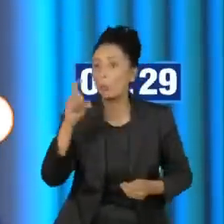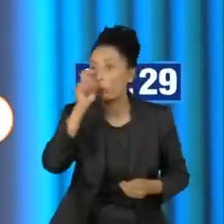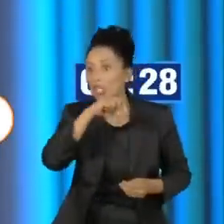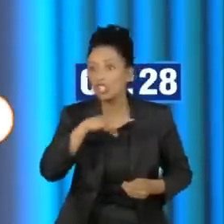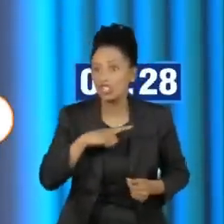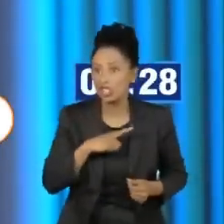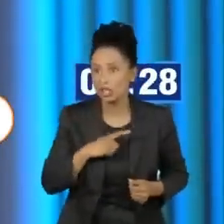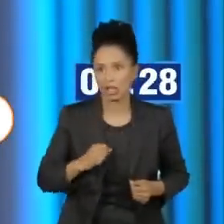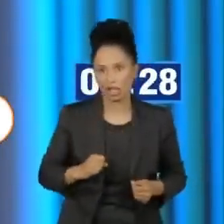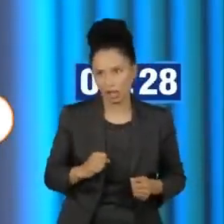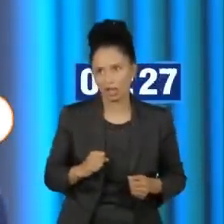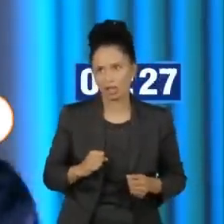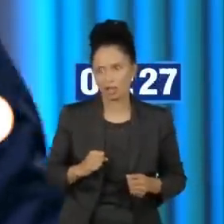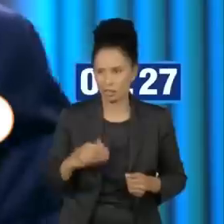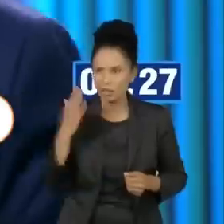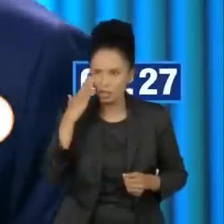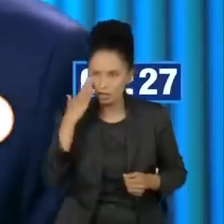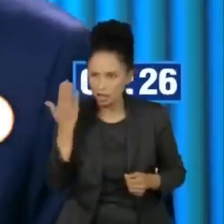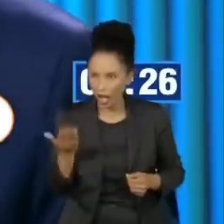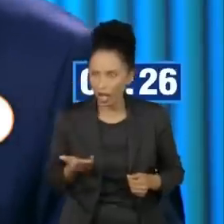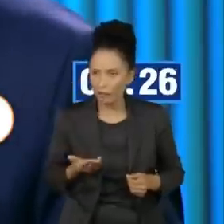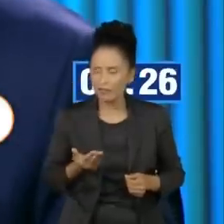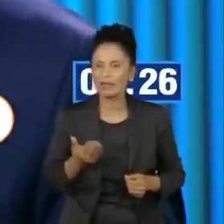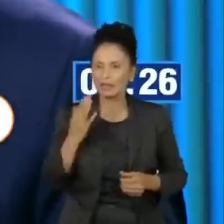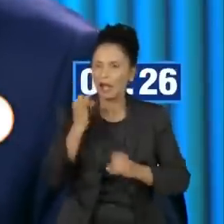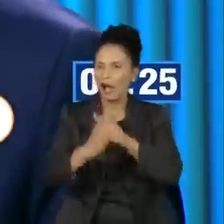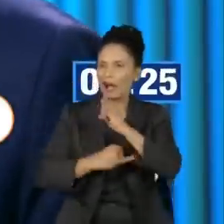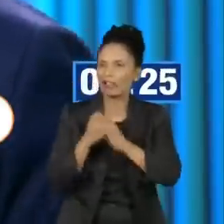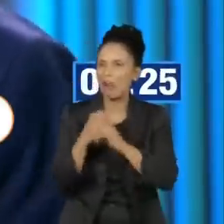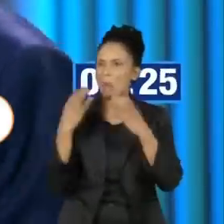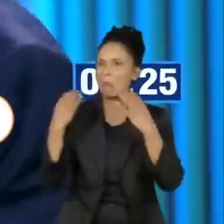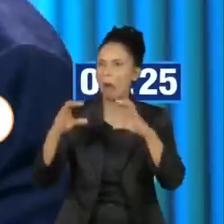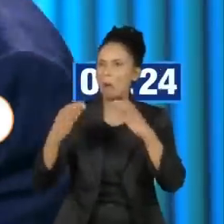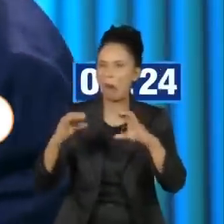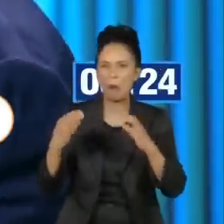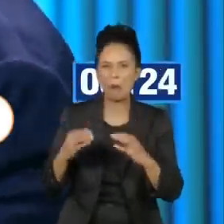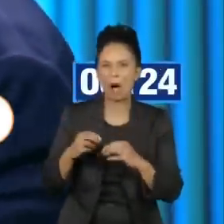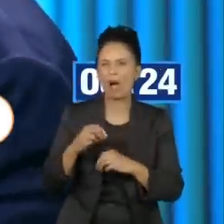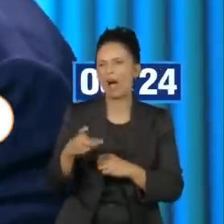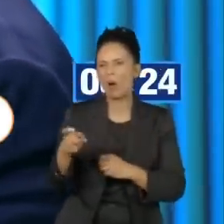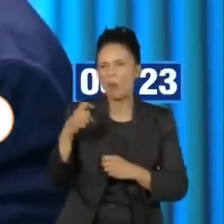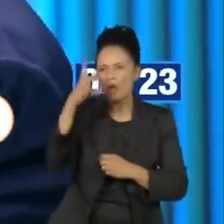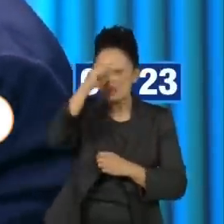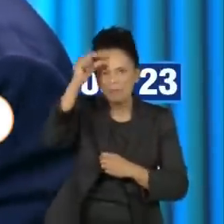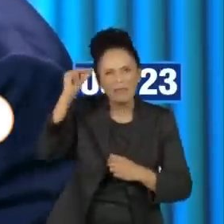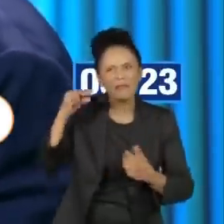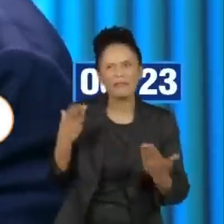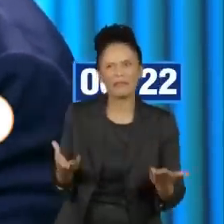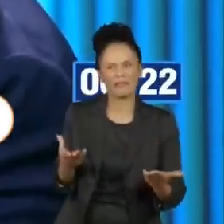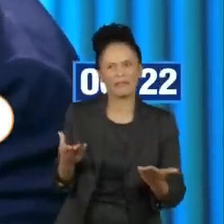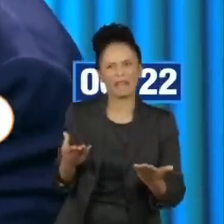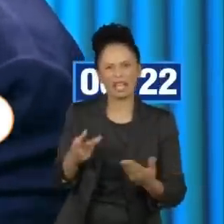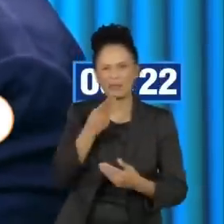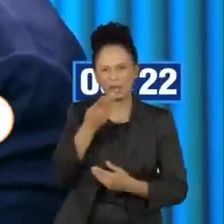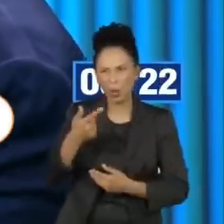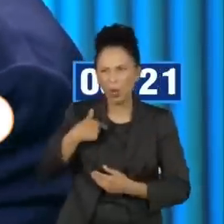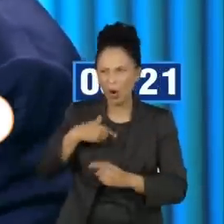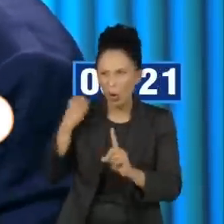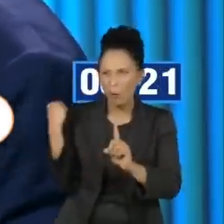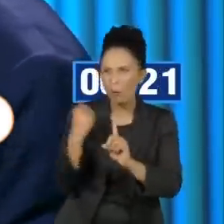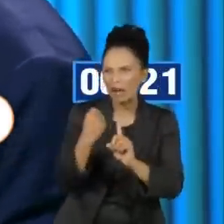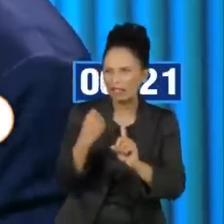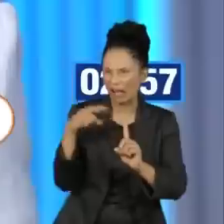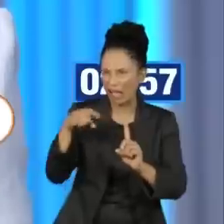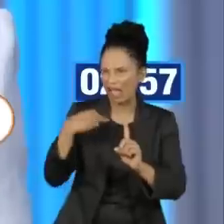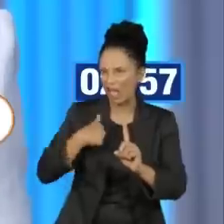estava hoje na na na na rede digital sobre o ferro Daniel primeiro porque a polícia civil deu porrada o Ministério